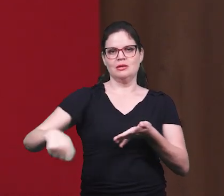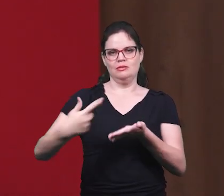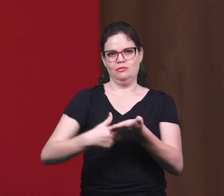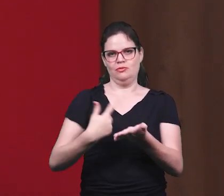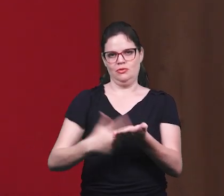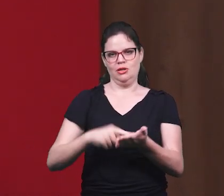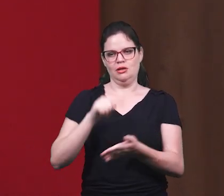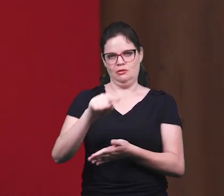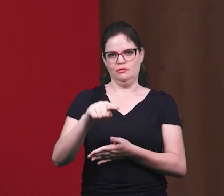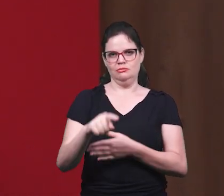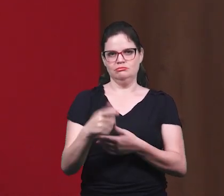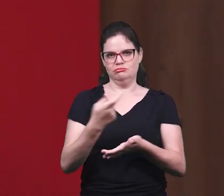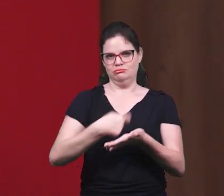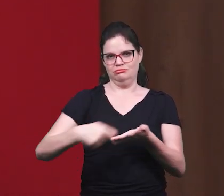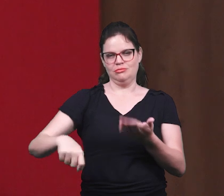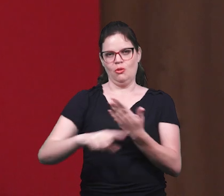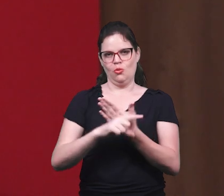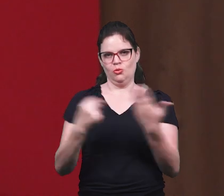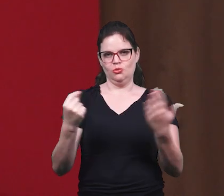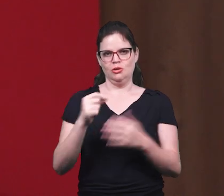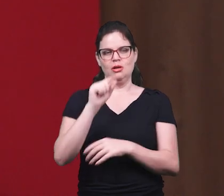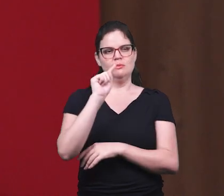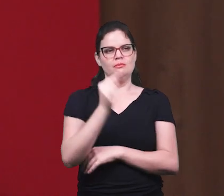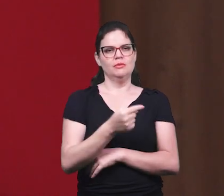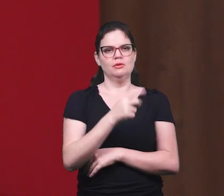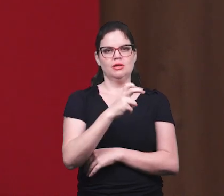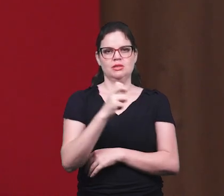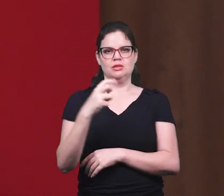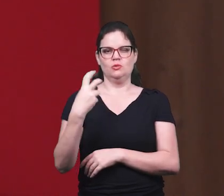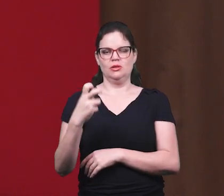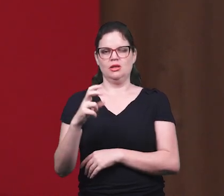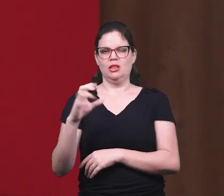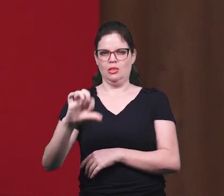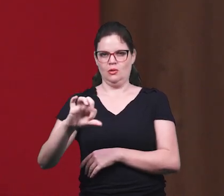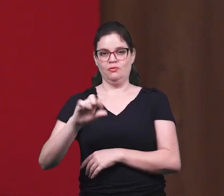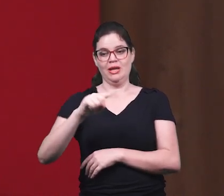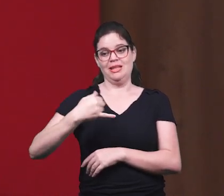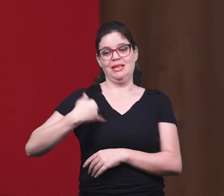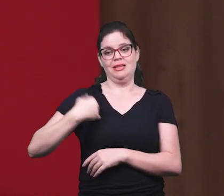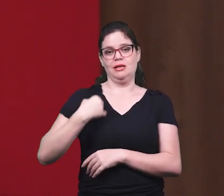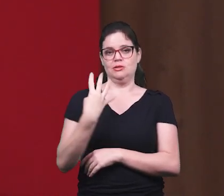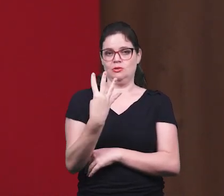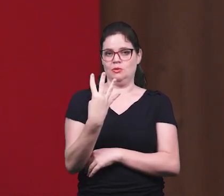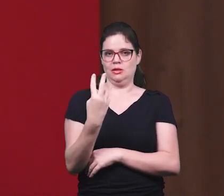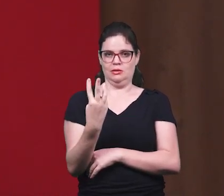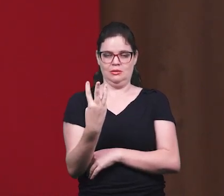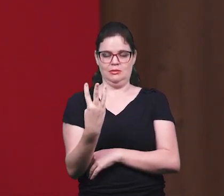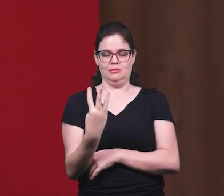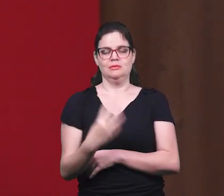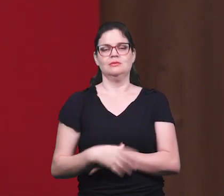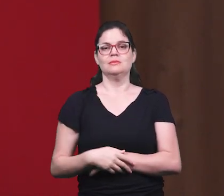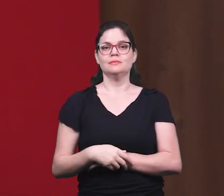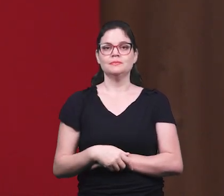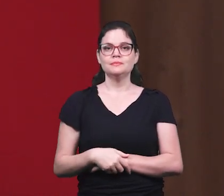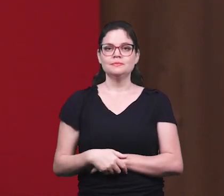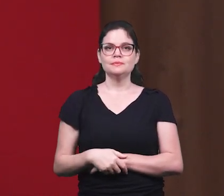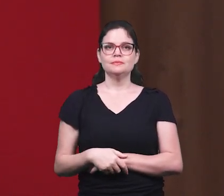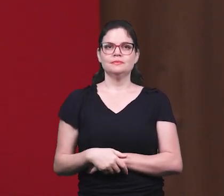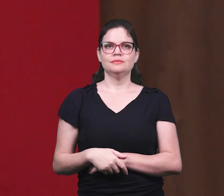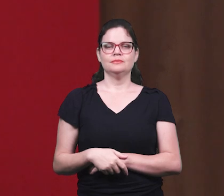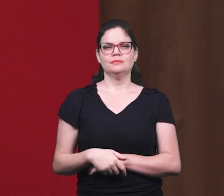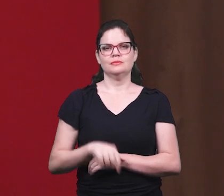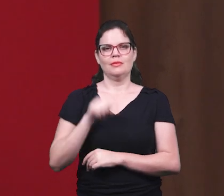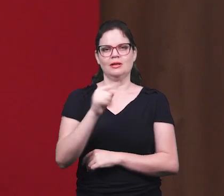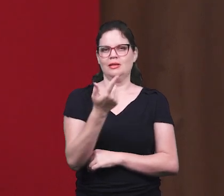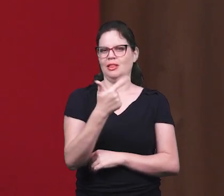foi em 1559. Ele tinha 43 anos quando ele escreveu esse livro, 1559. Então,